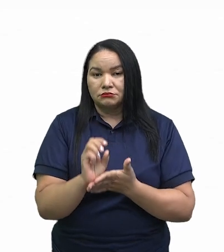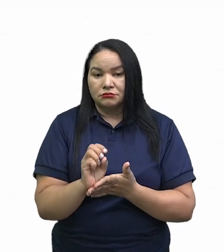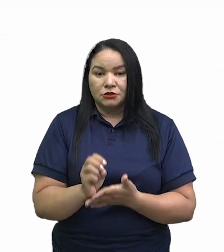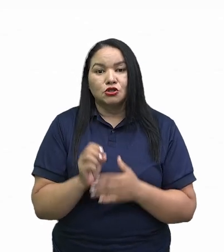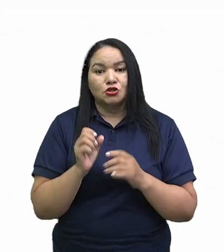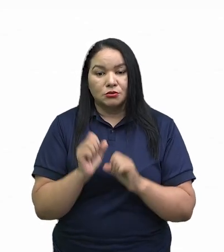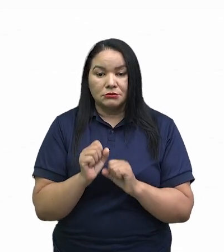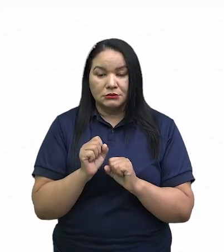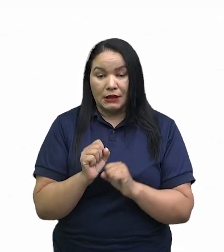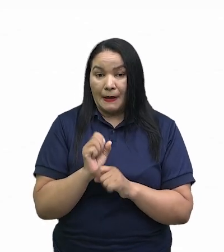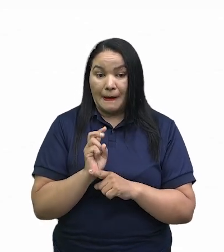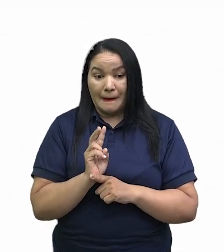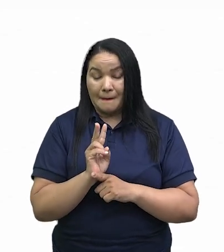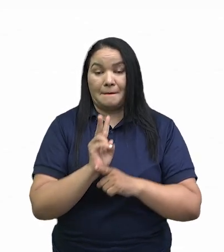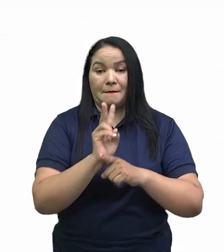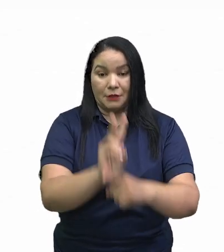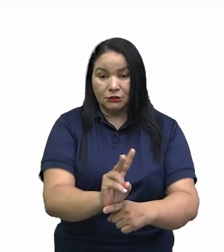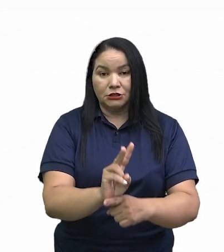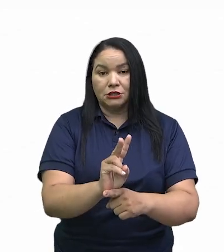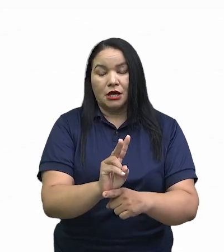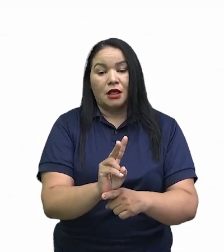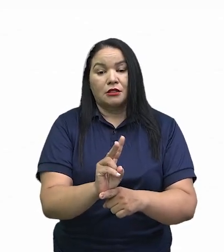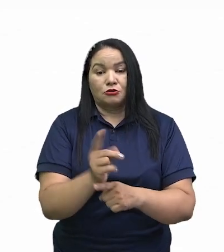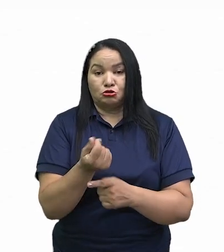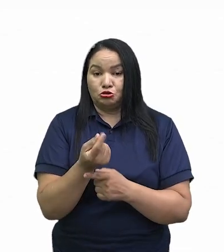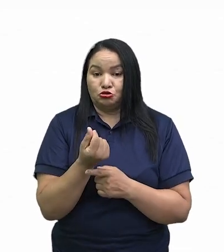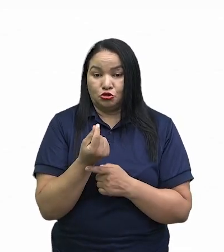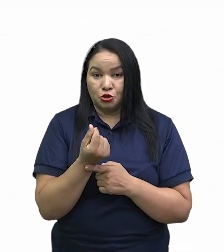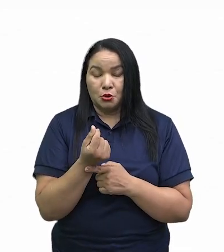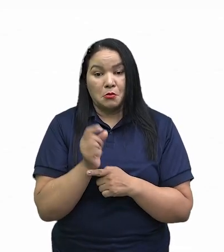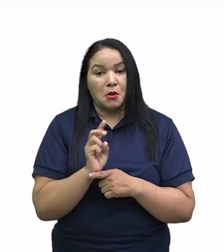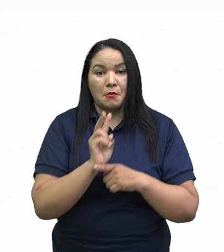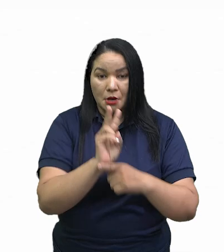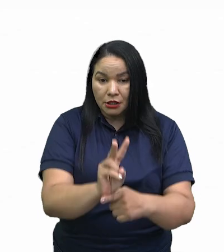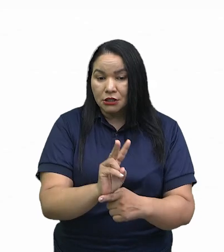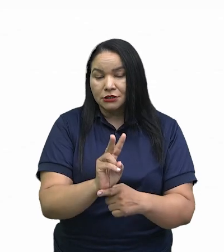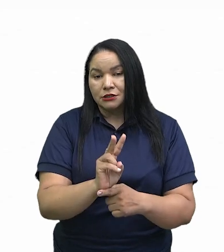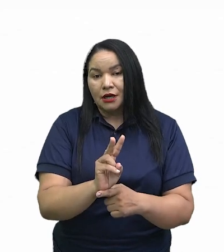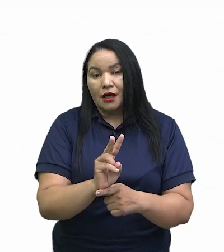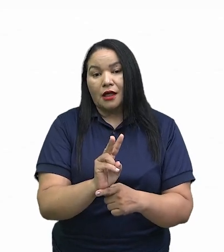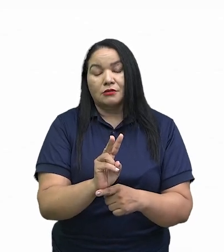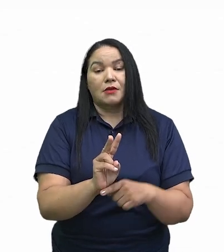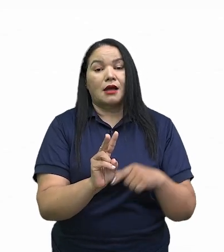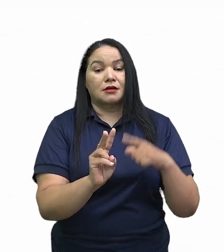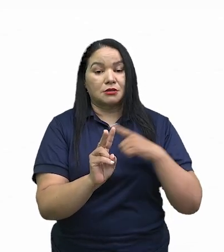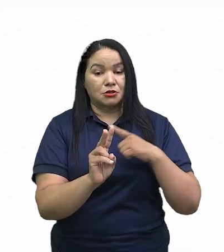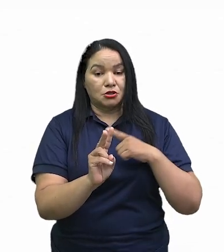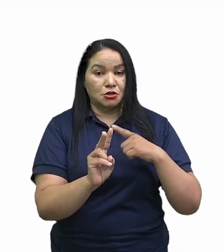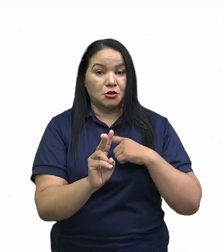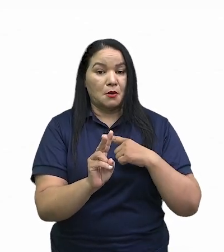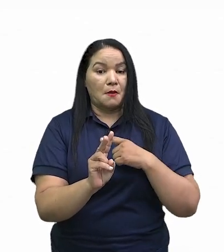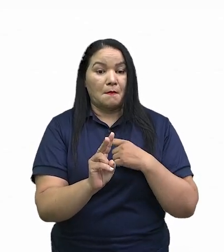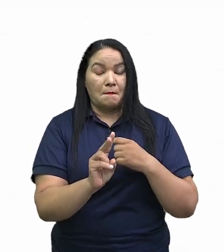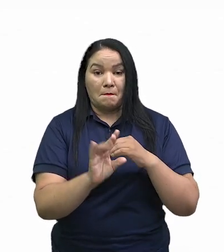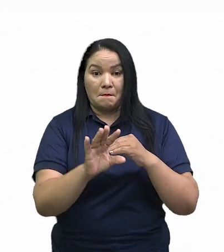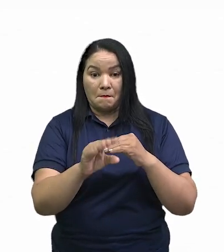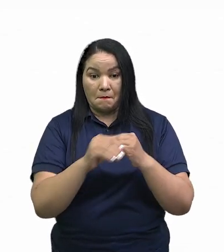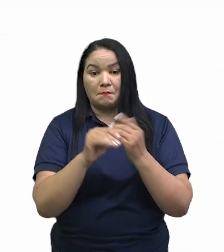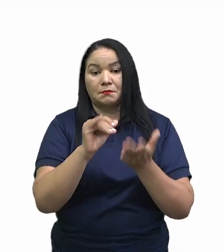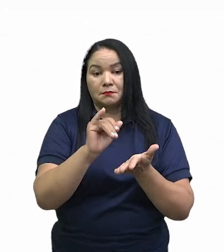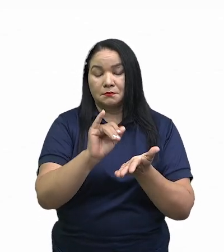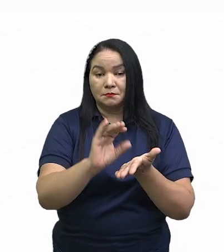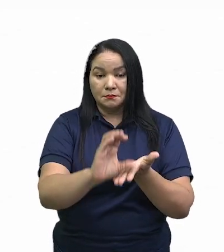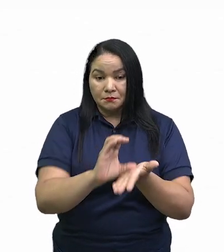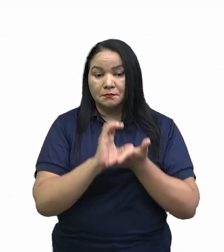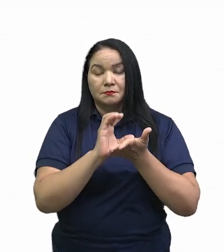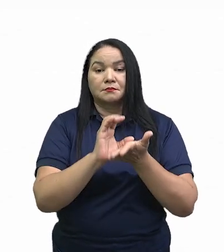fato de você ter emprestado, não é aquele dinheiro, só por esse ato você já vai ter ali um benefício, esse benefício é chamado de juros.